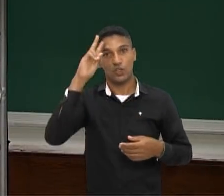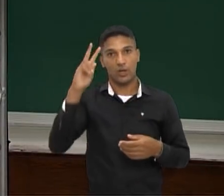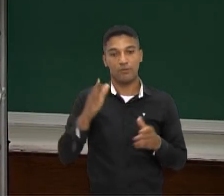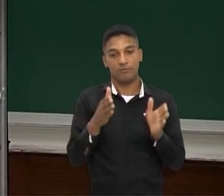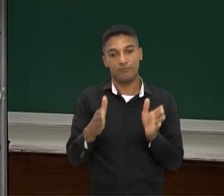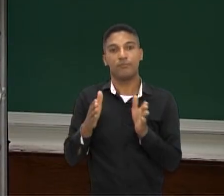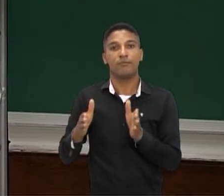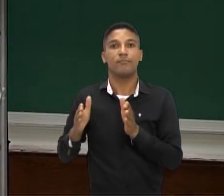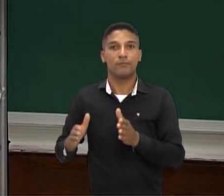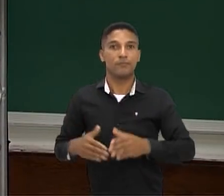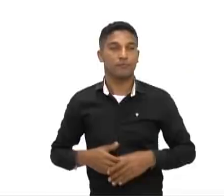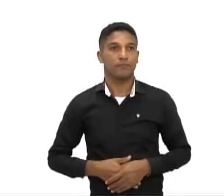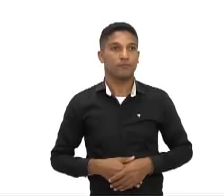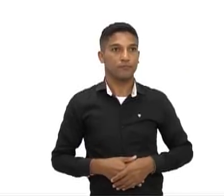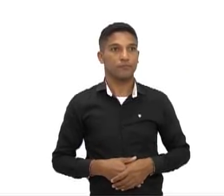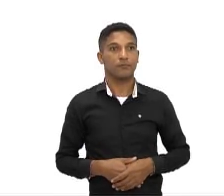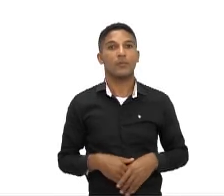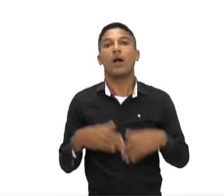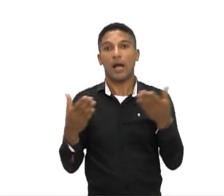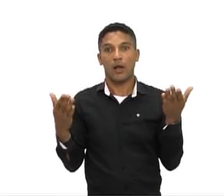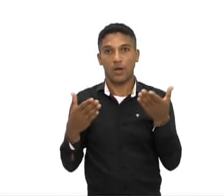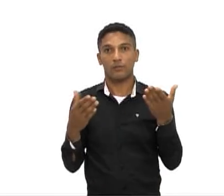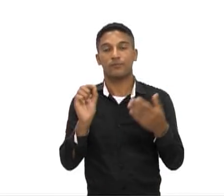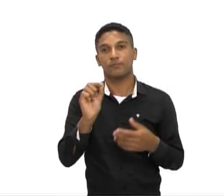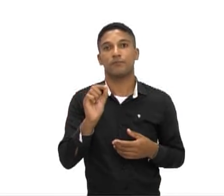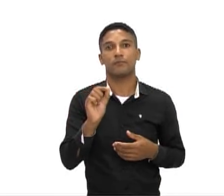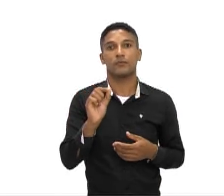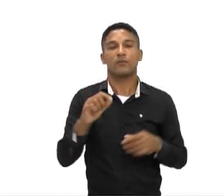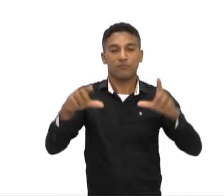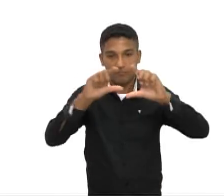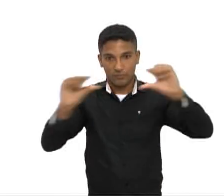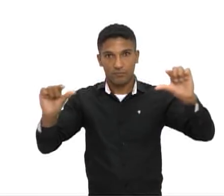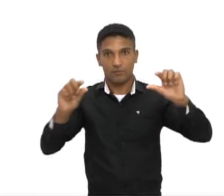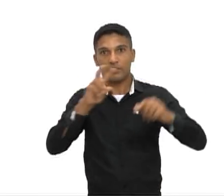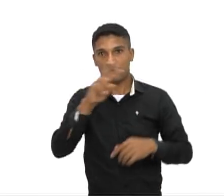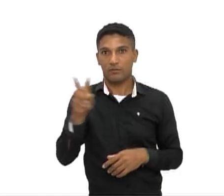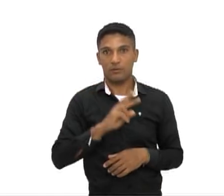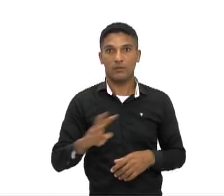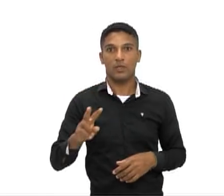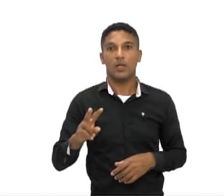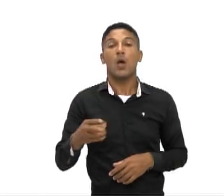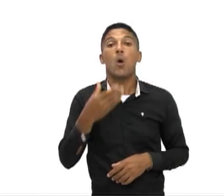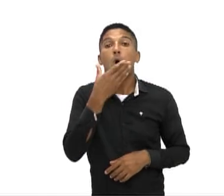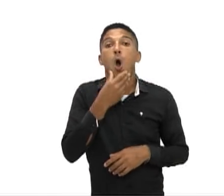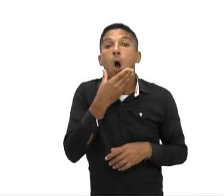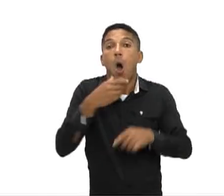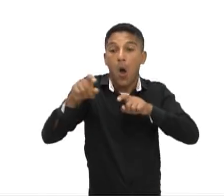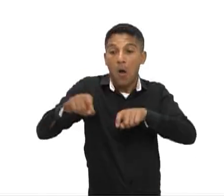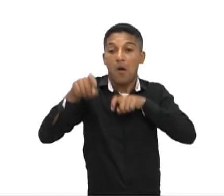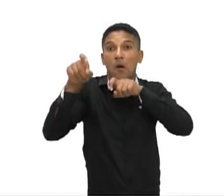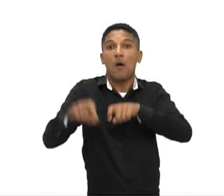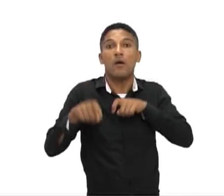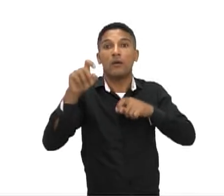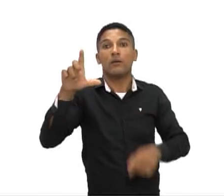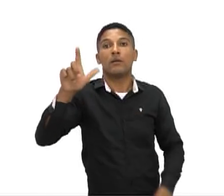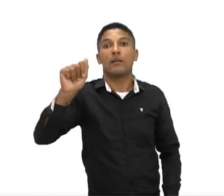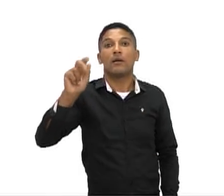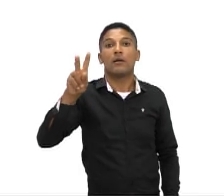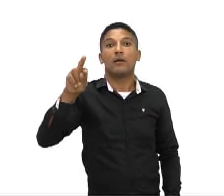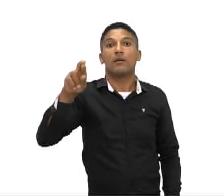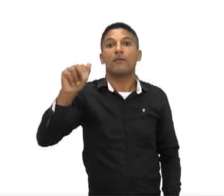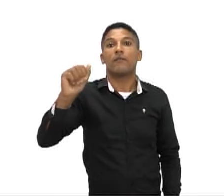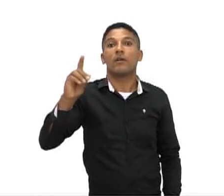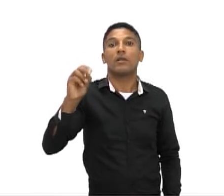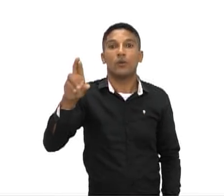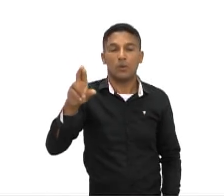nesse fragmento. Um lavrador trabalhara muito, durante a vida toda, ganhando sempre o suficiente para o sustento da